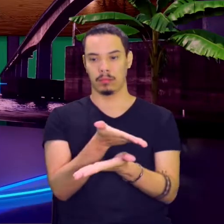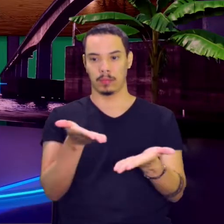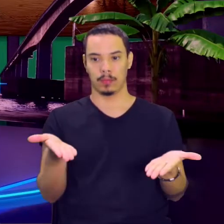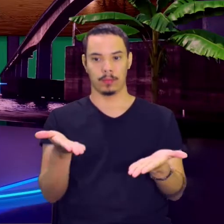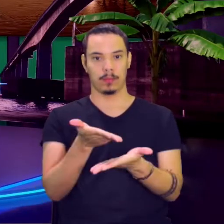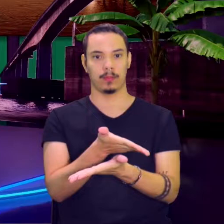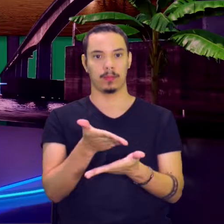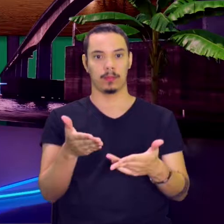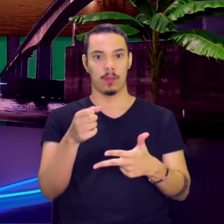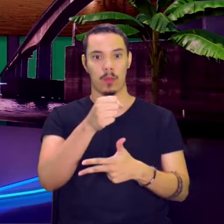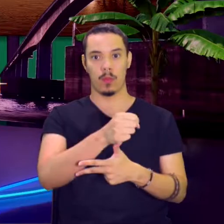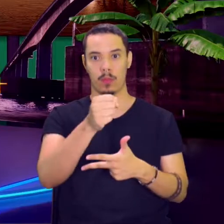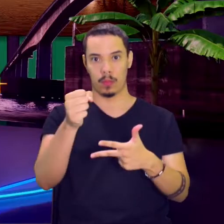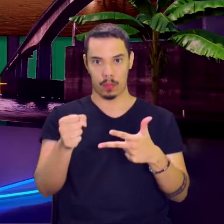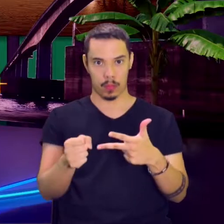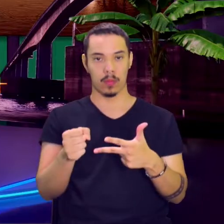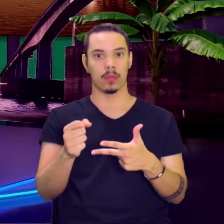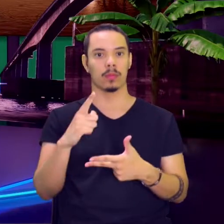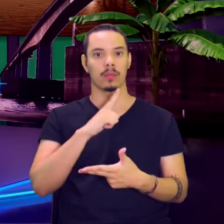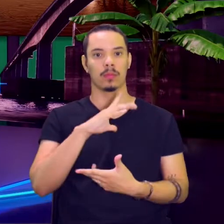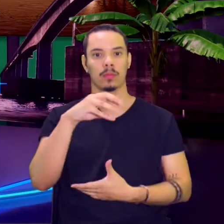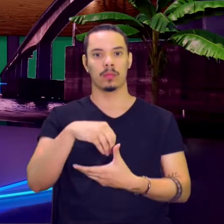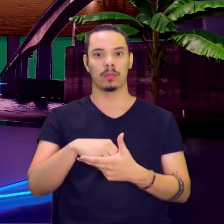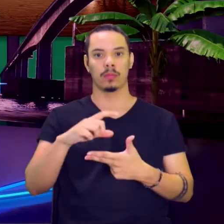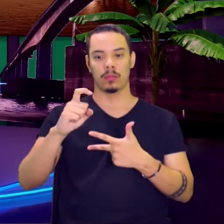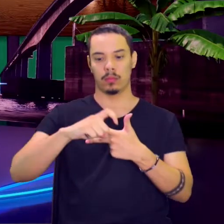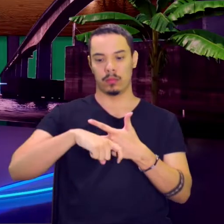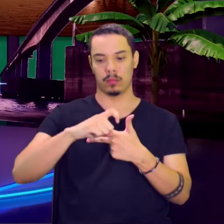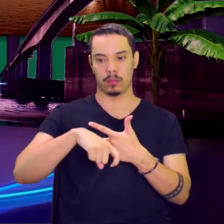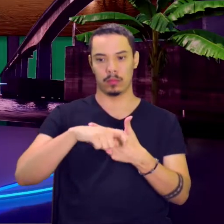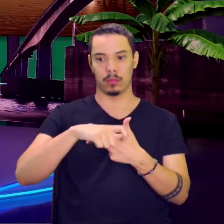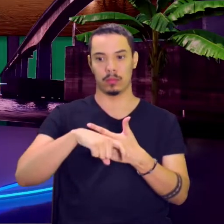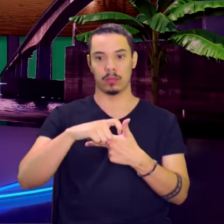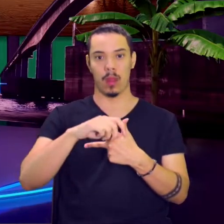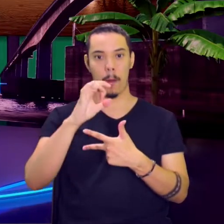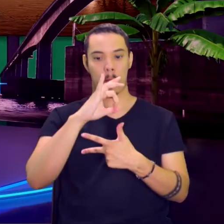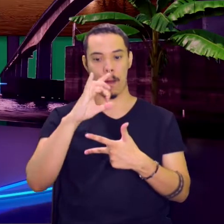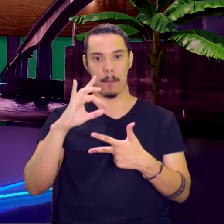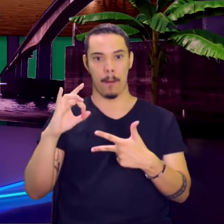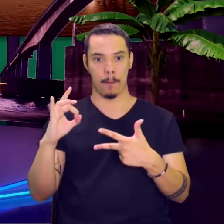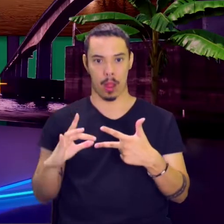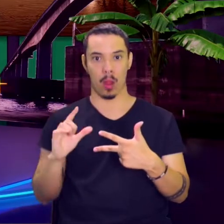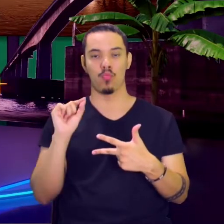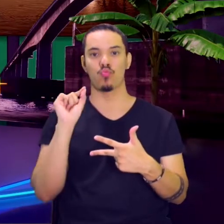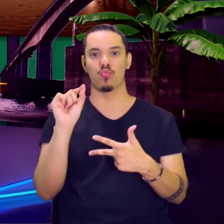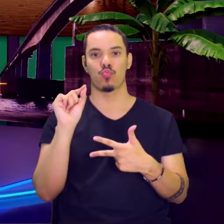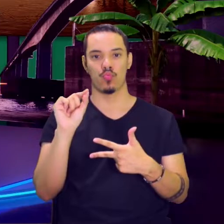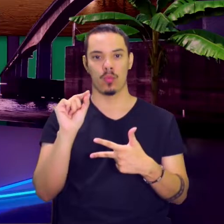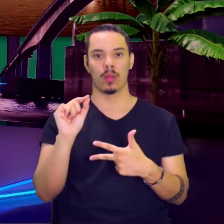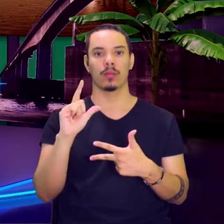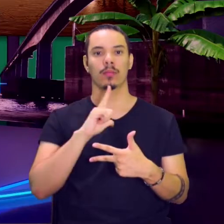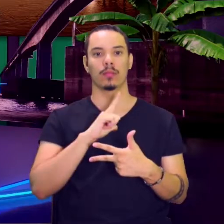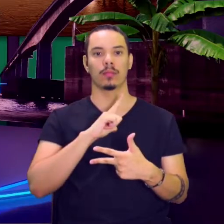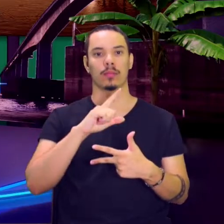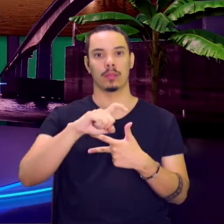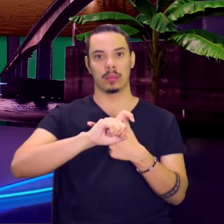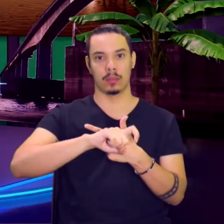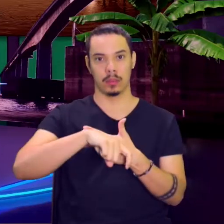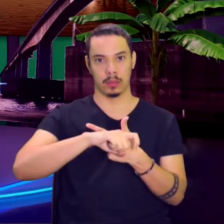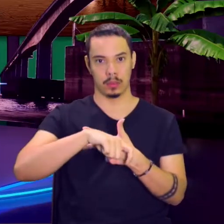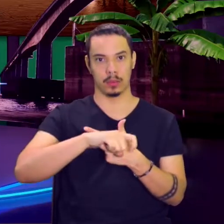poderes, né, do executivo, as esferas, certo, que são o executivo